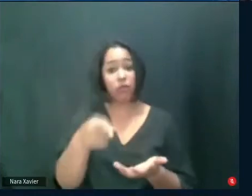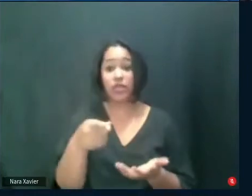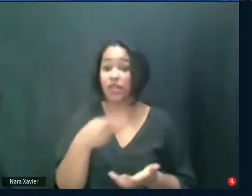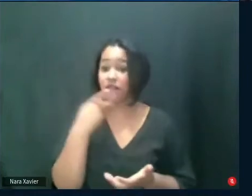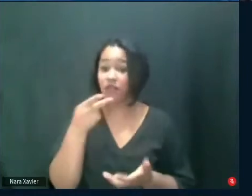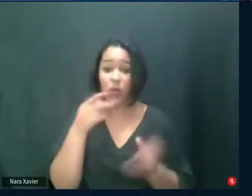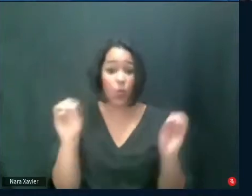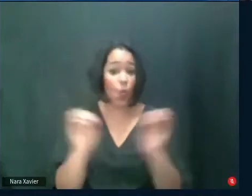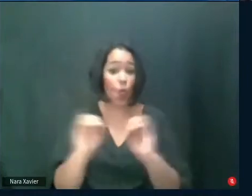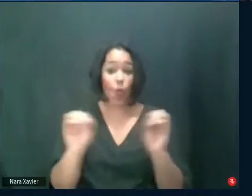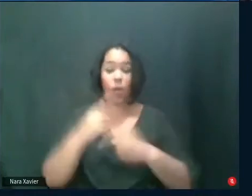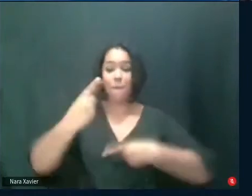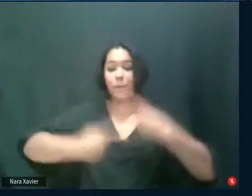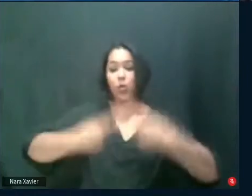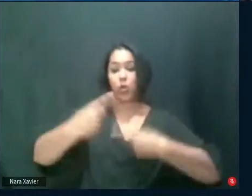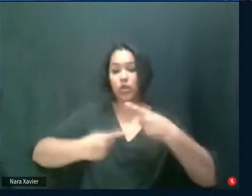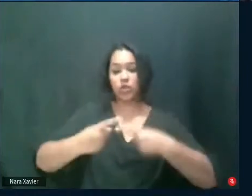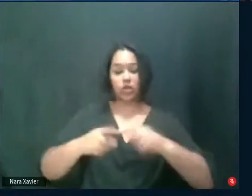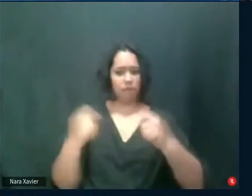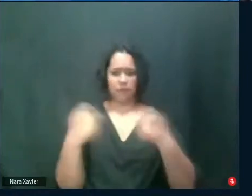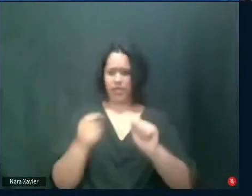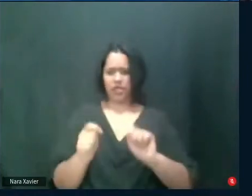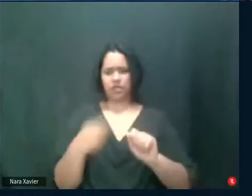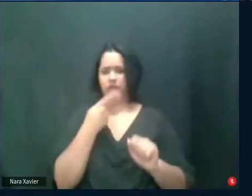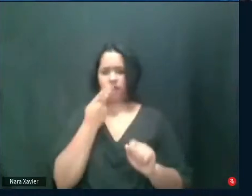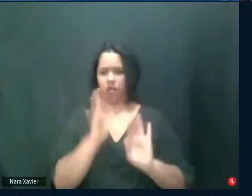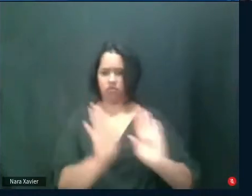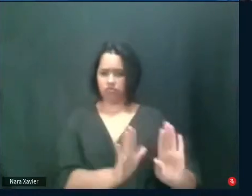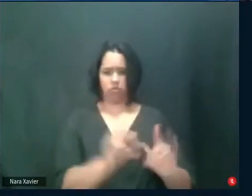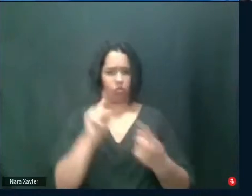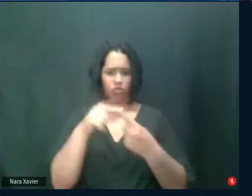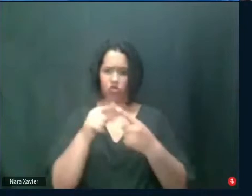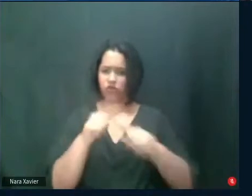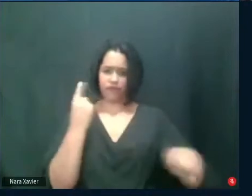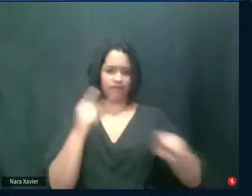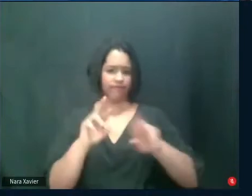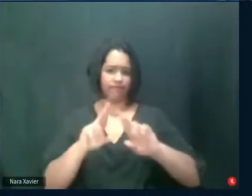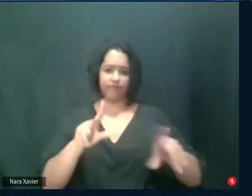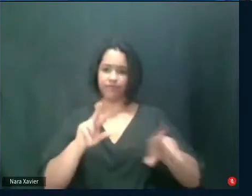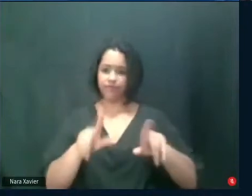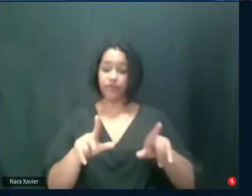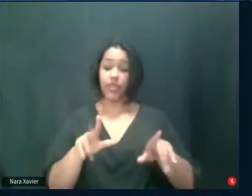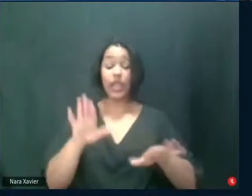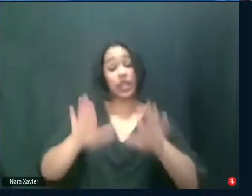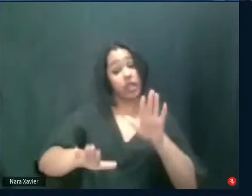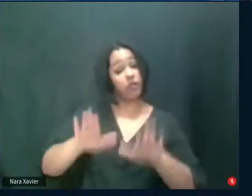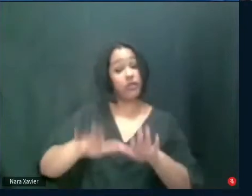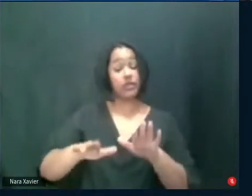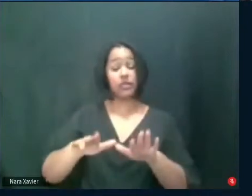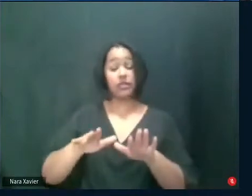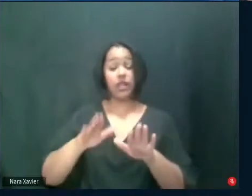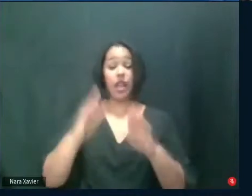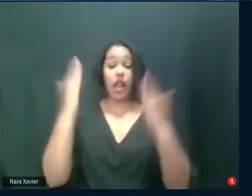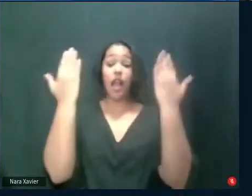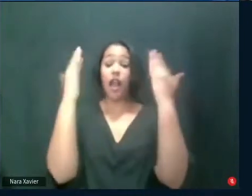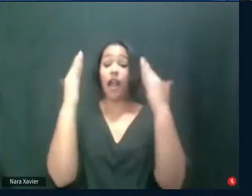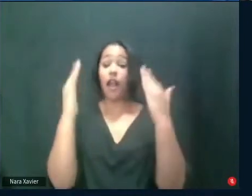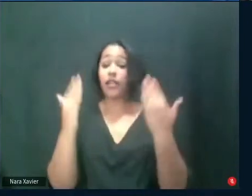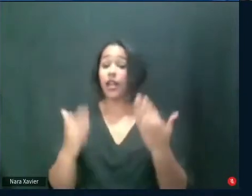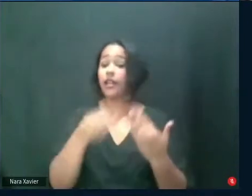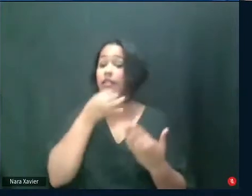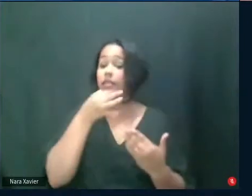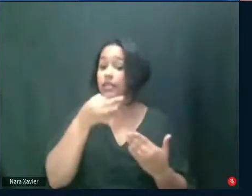das políticas no seu trabalho, não precisa falar, não é seu objetivo, talvez com um artigo essa análise crítica problemática